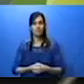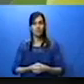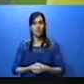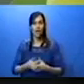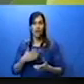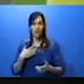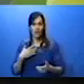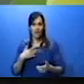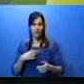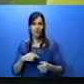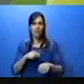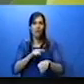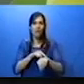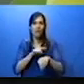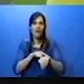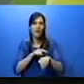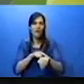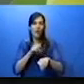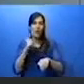12 segundos para vocês pensarem.